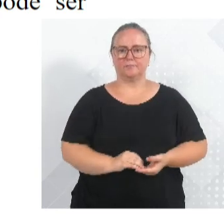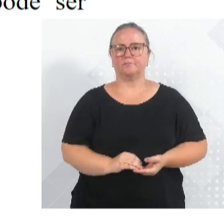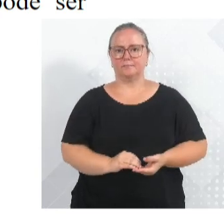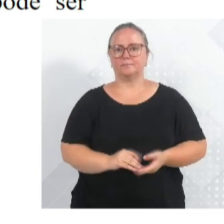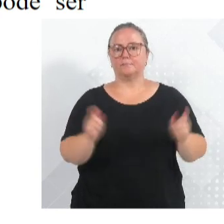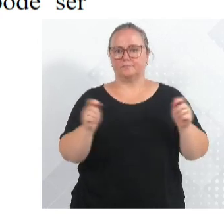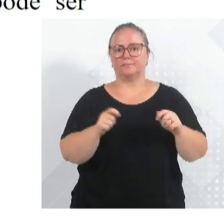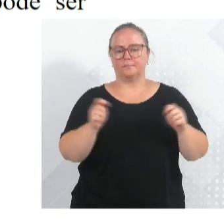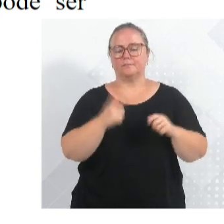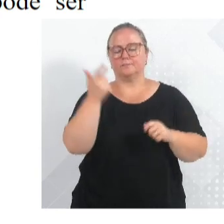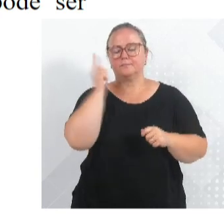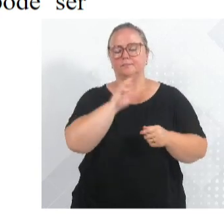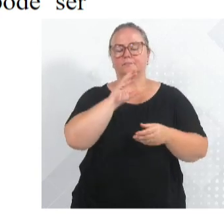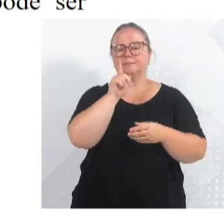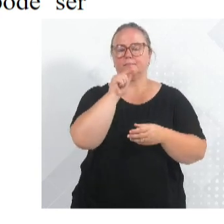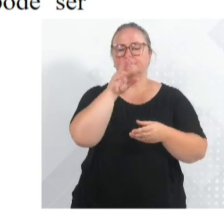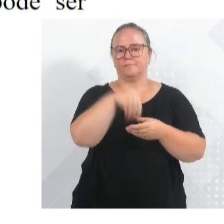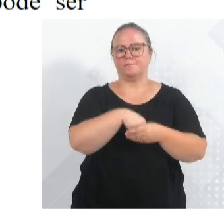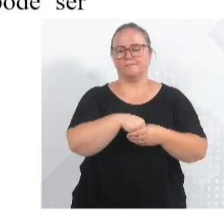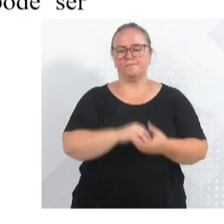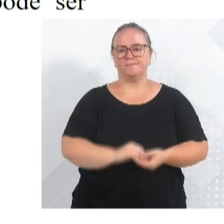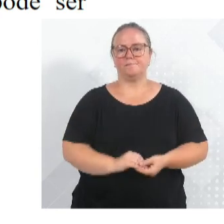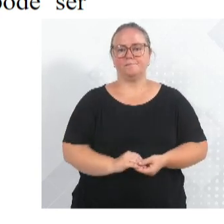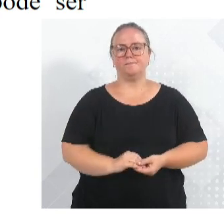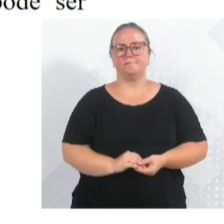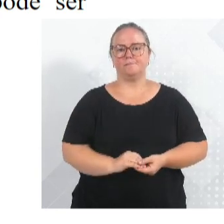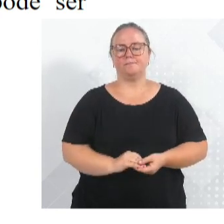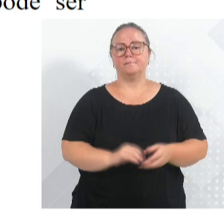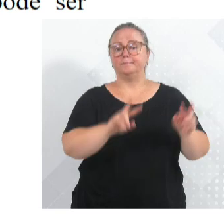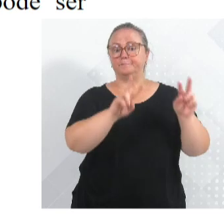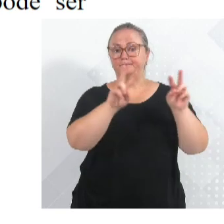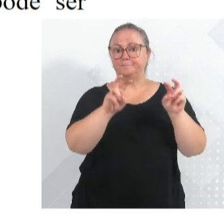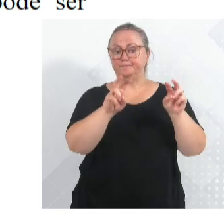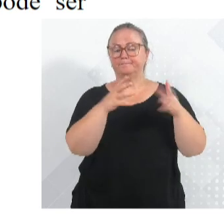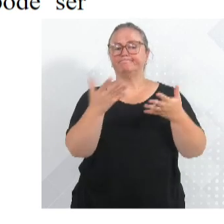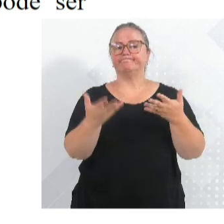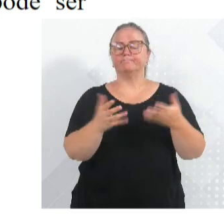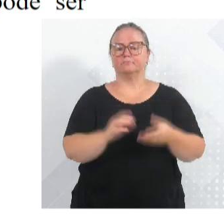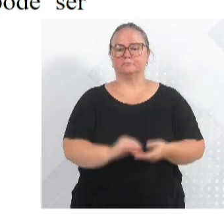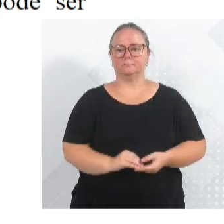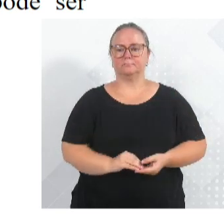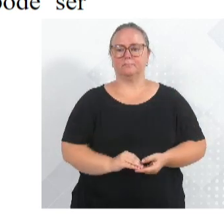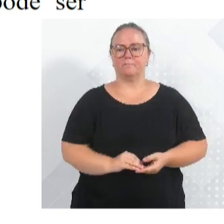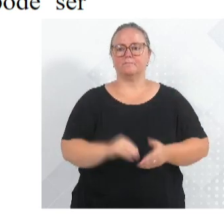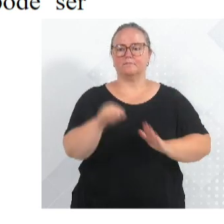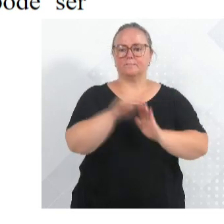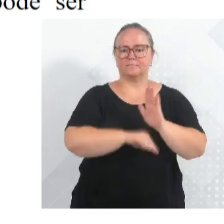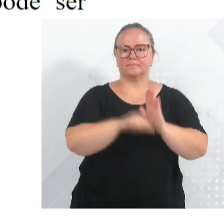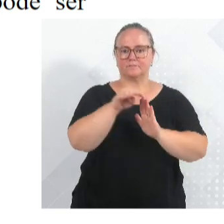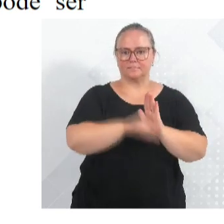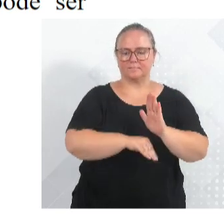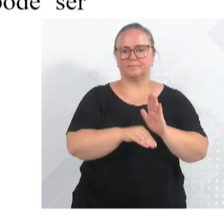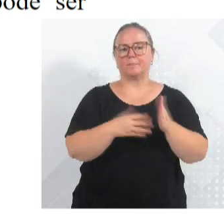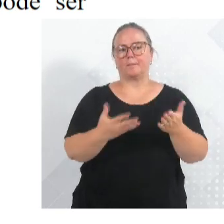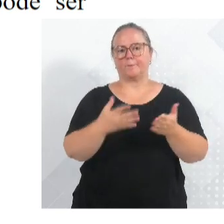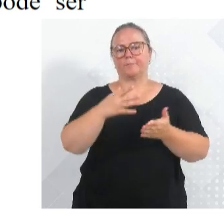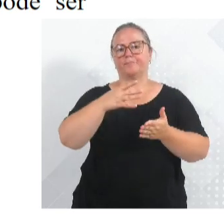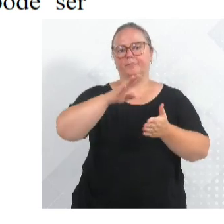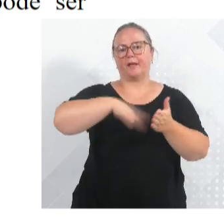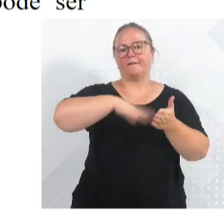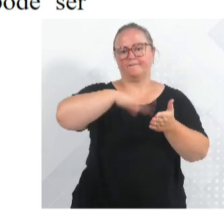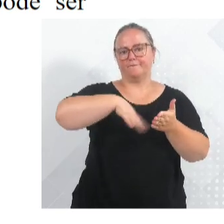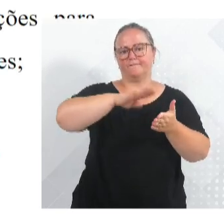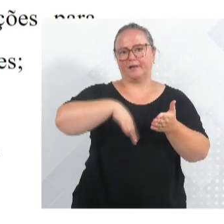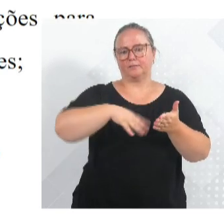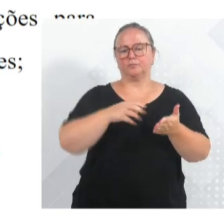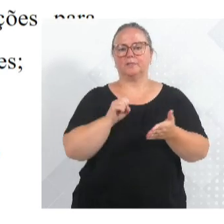capacidade para poder atender. Quanto a um assunto polêmico, que é a questão do desconto na fatura das economias atingidas